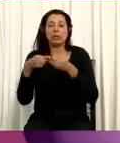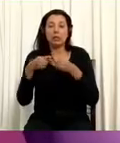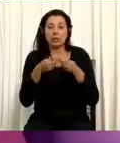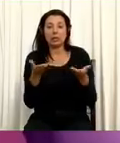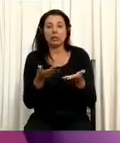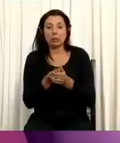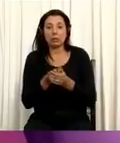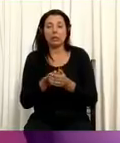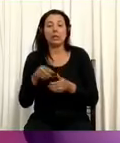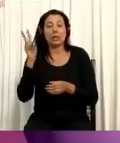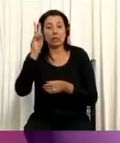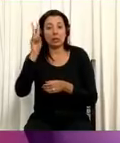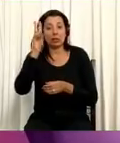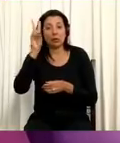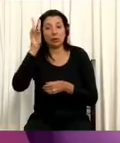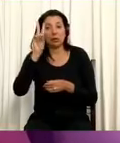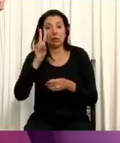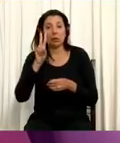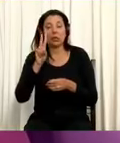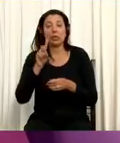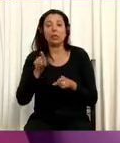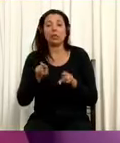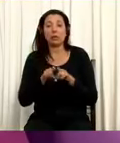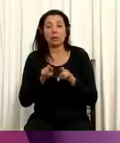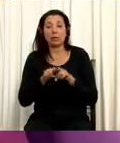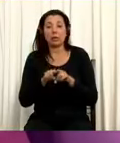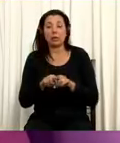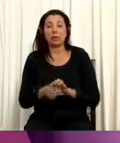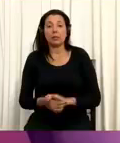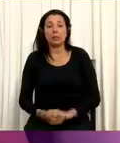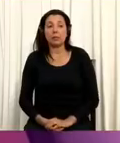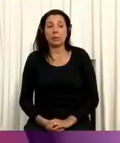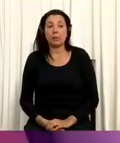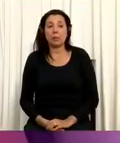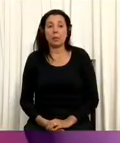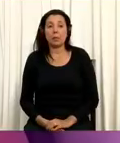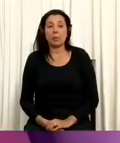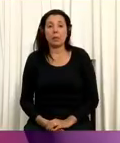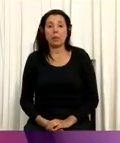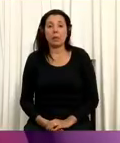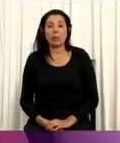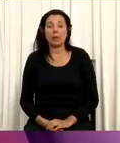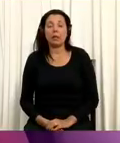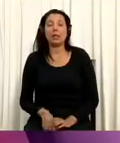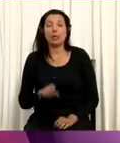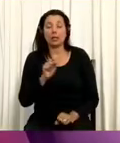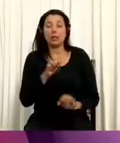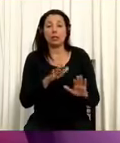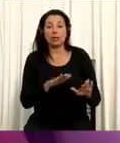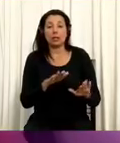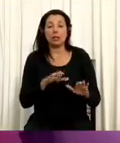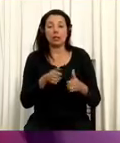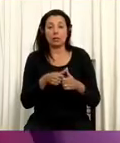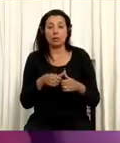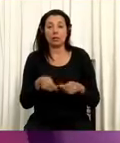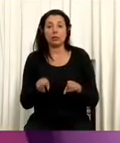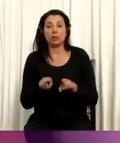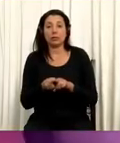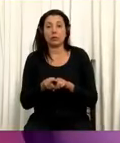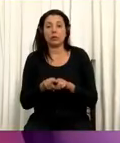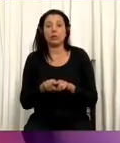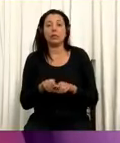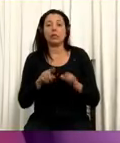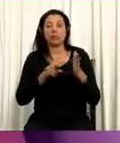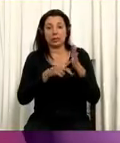parte da história de Brasília e do Distrito Federal. Enfim, e é isso. E nós estamos aqui no movimento